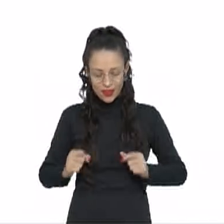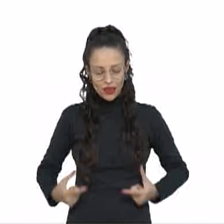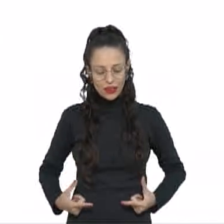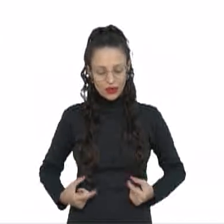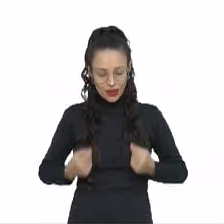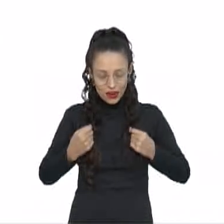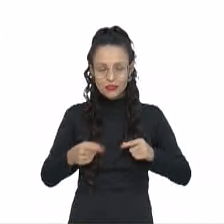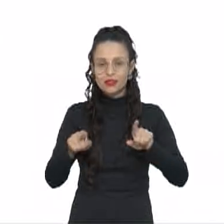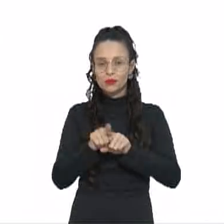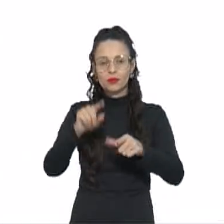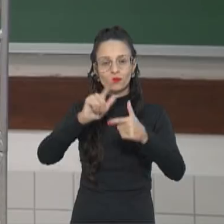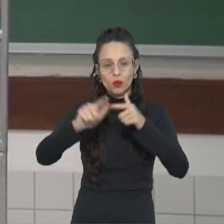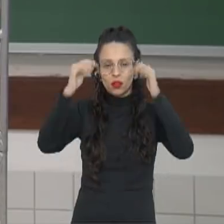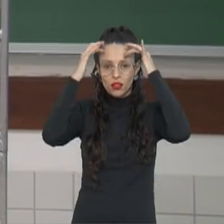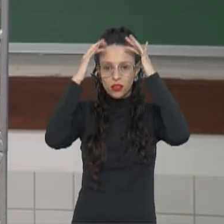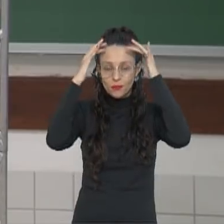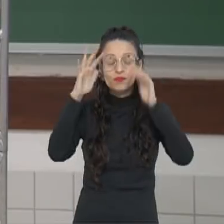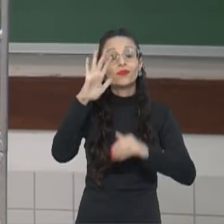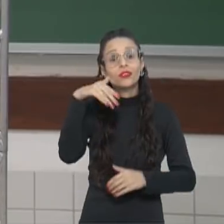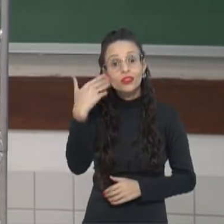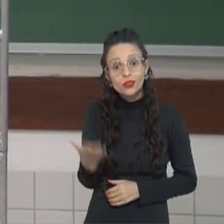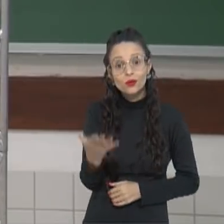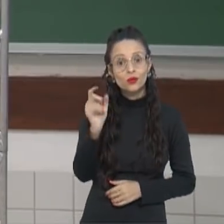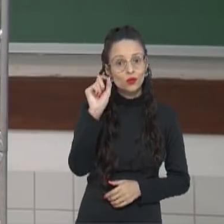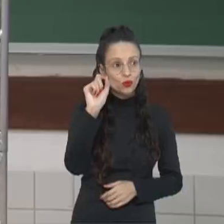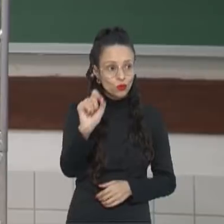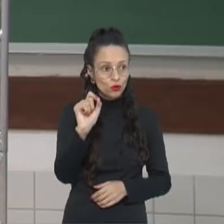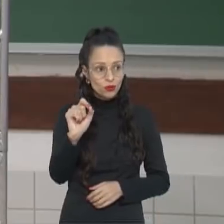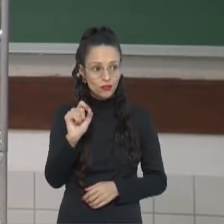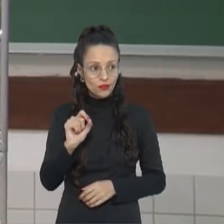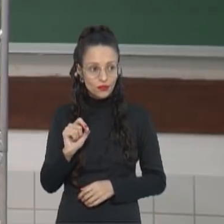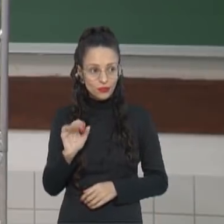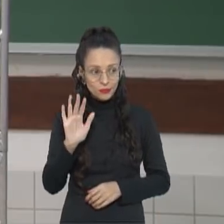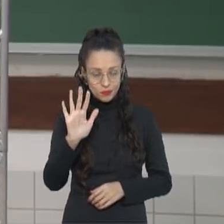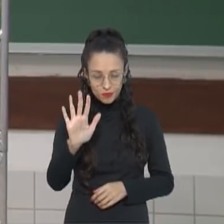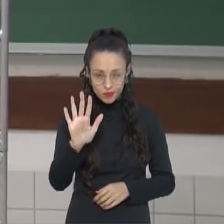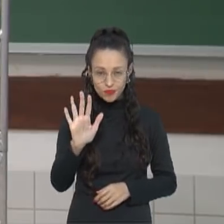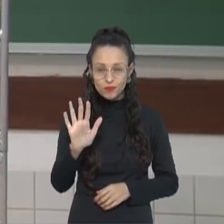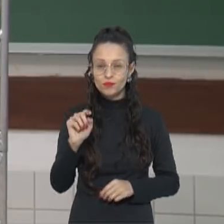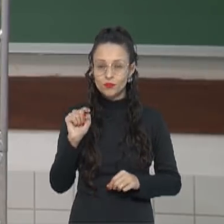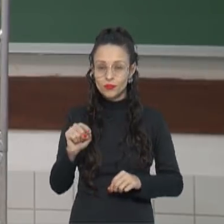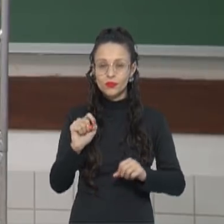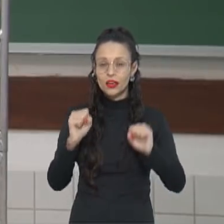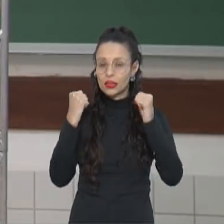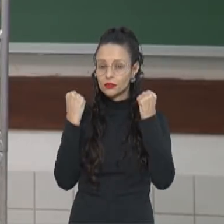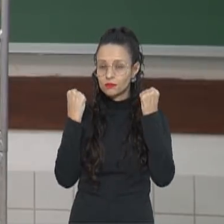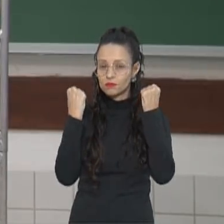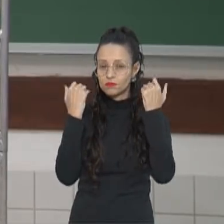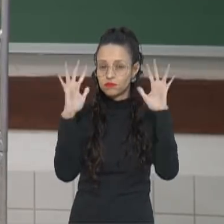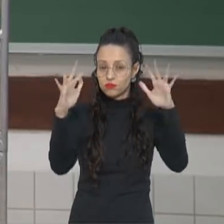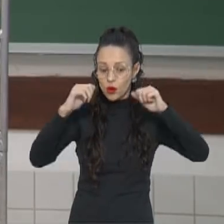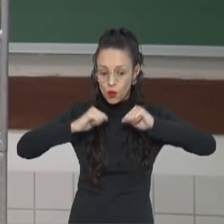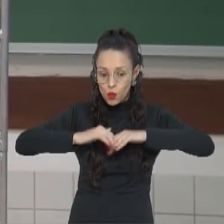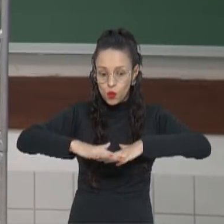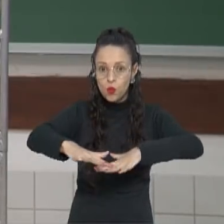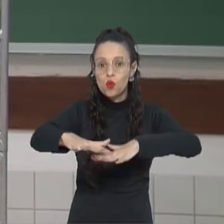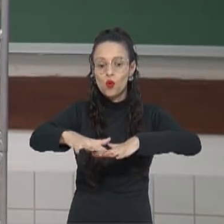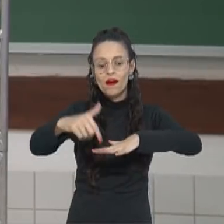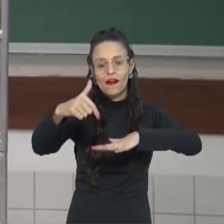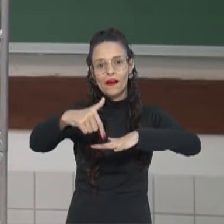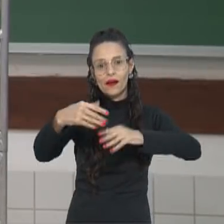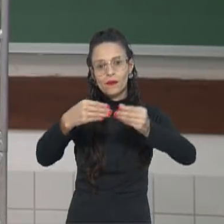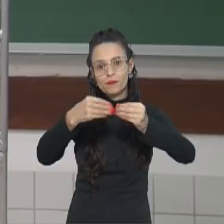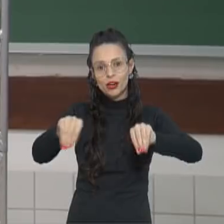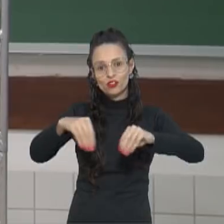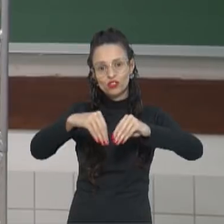síndromes neurológicas. Então, lembre-se, esse agente laranja jogado sobre as florestas, claro, atingiu o solo. atingir